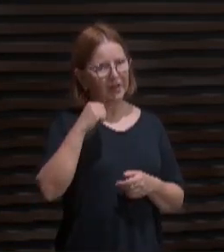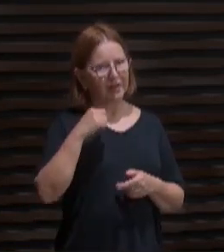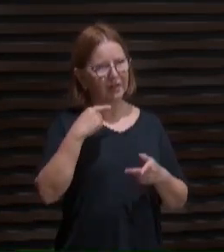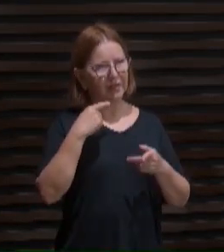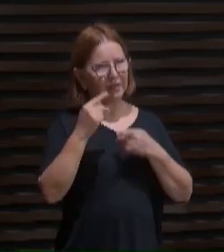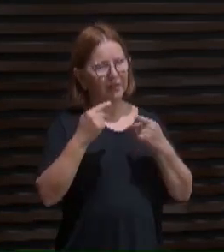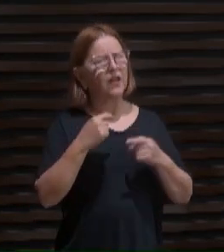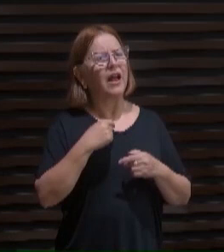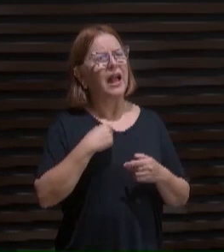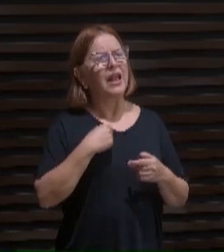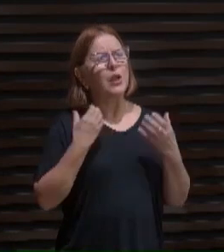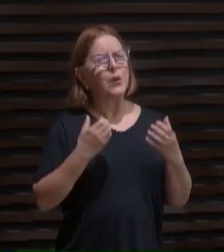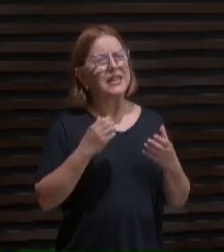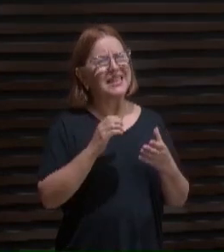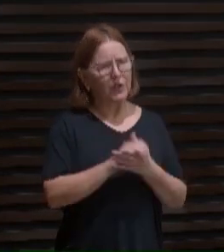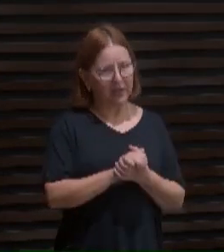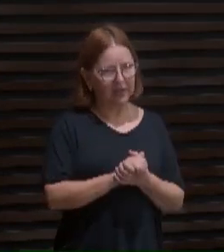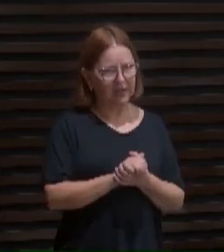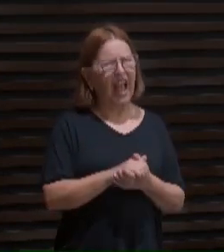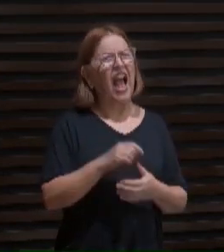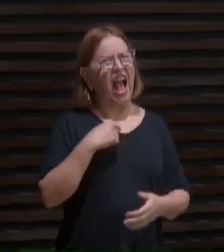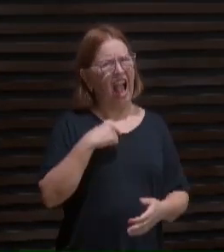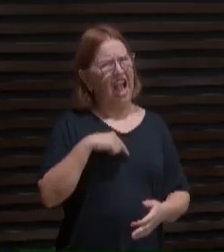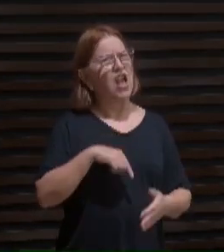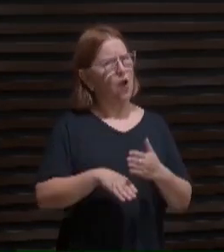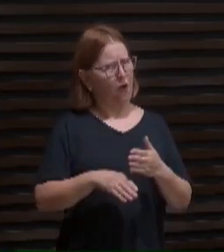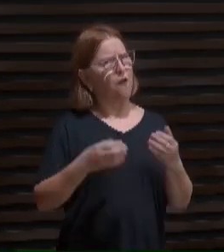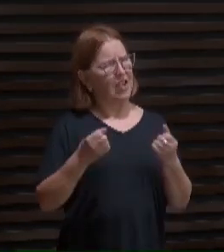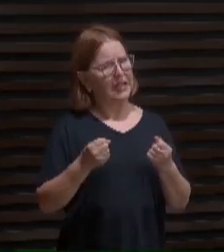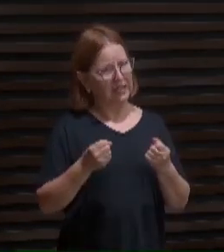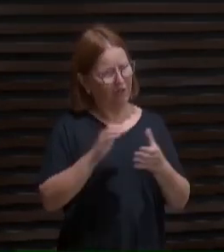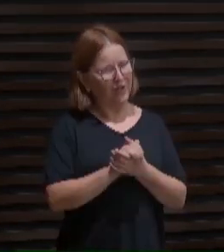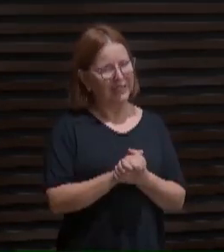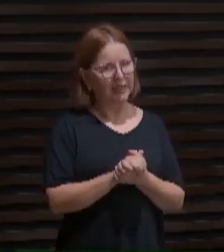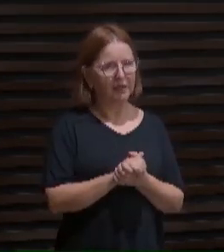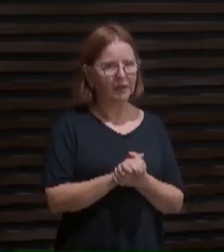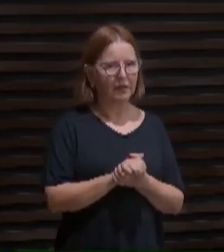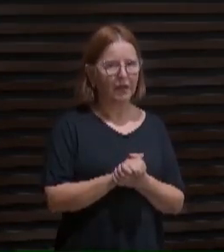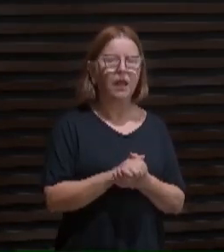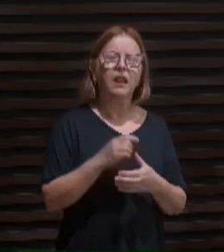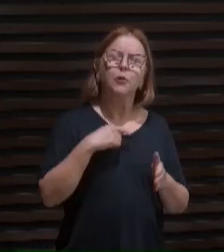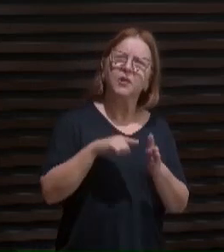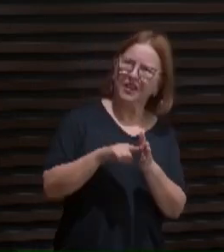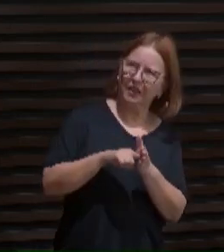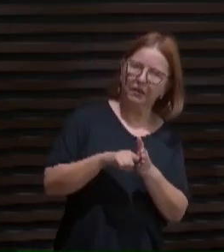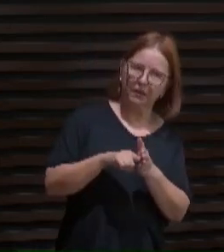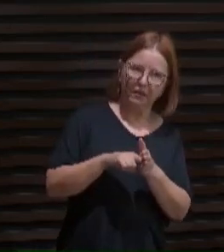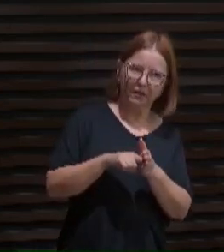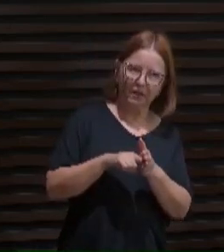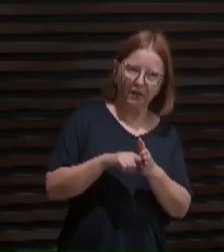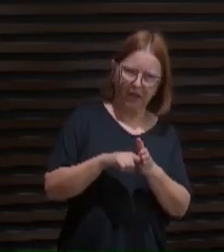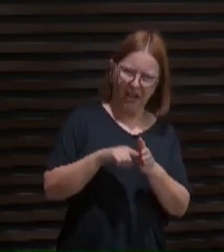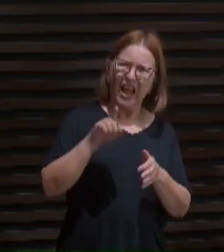quero casar e eu vou casar. Eu digo, olha, é da vontade de Deus? Não é da vontade, se não for da vontade, mas é